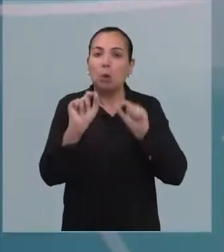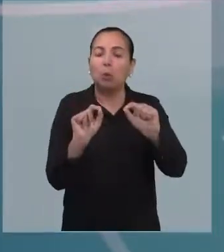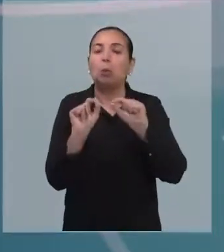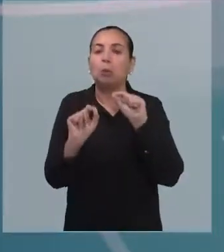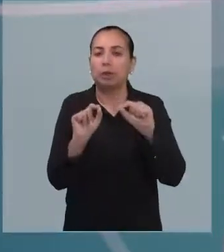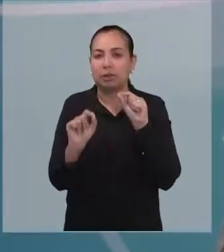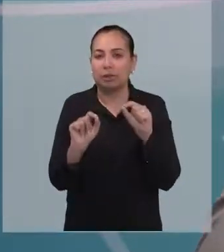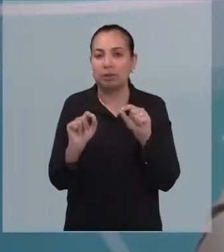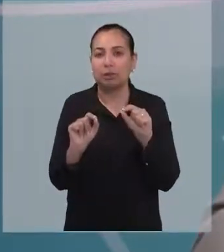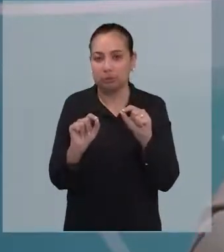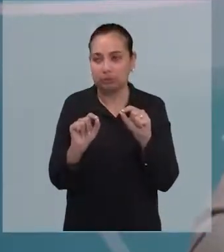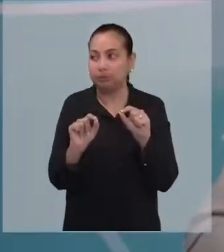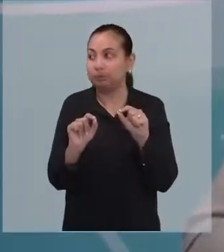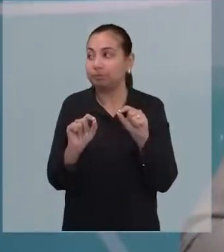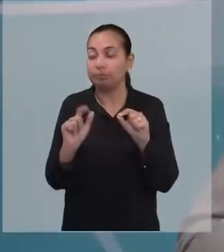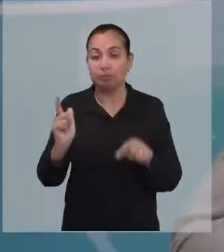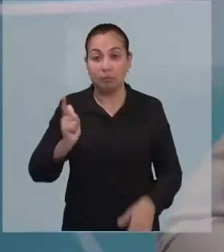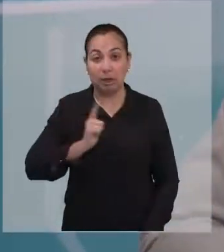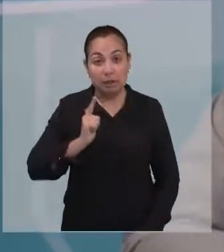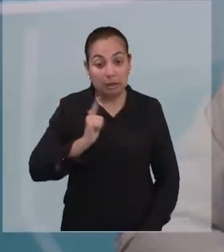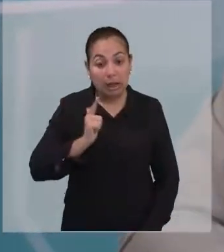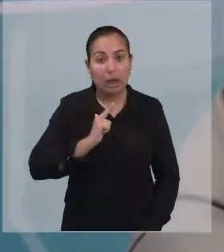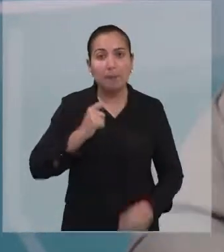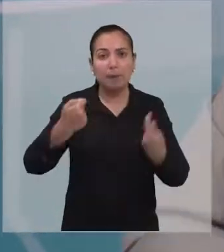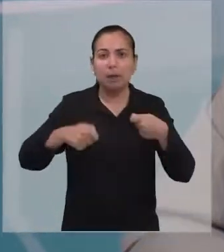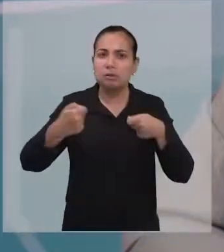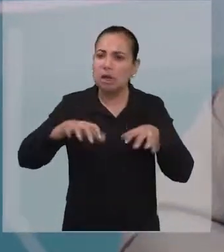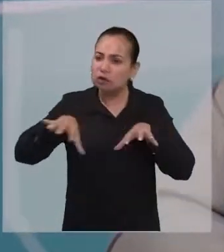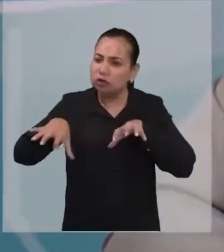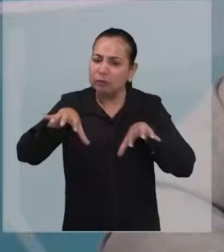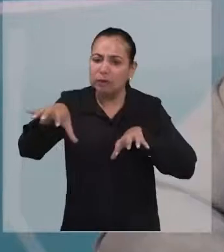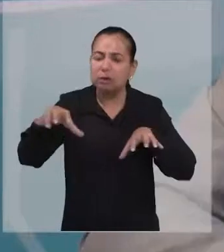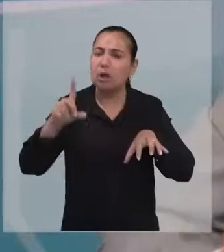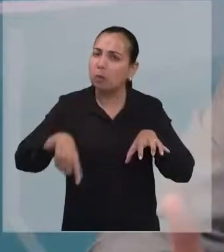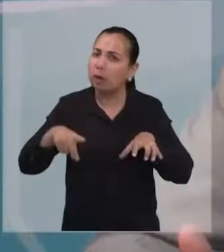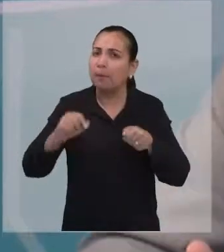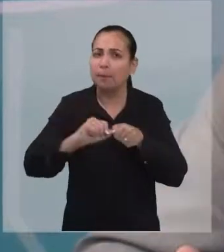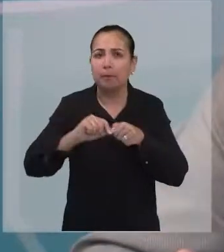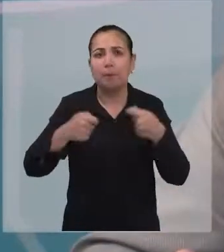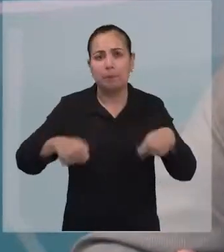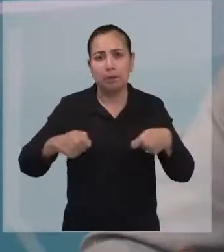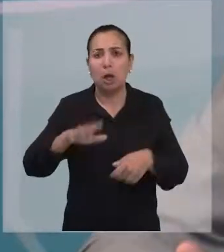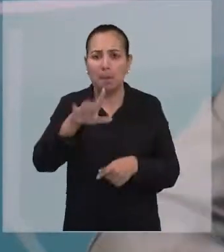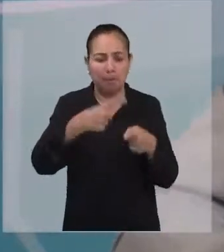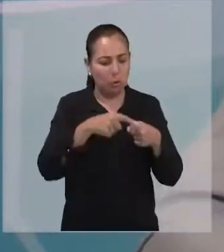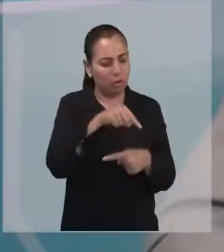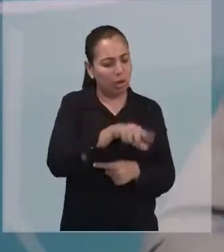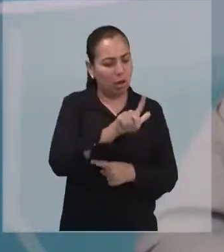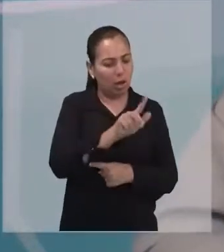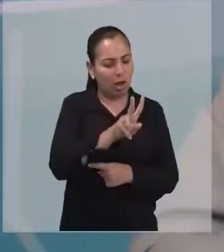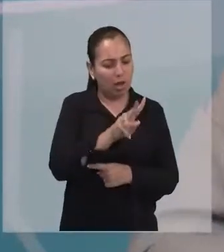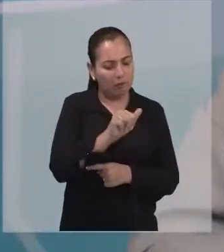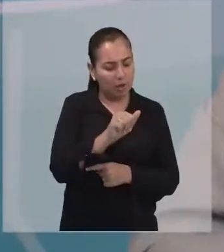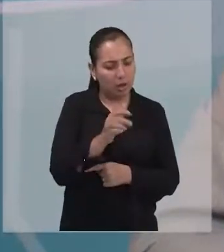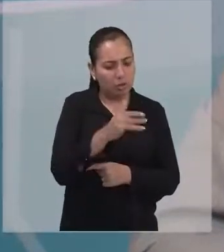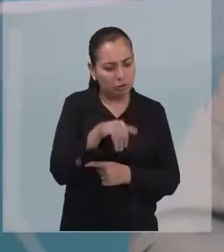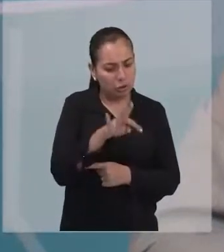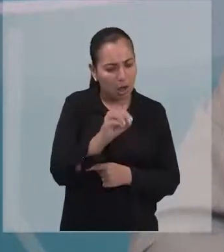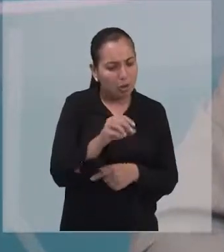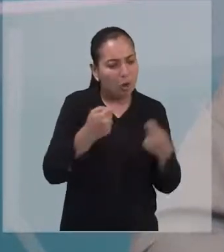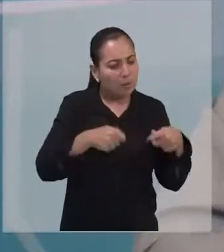questão é a seguinte, fazer uma divisão que a gente tem que fazer, que é muito séria. o produto da Lava Jato, a gente tem que examinar o que é que vai